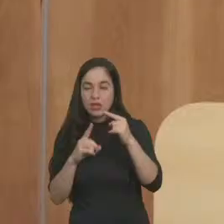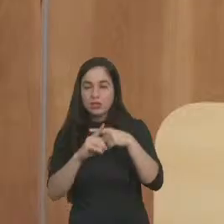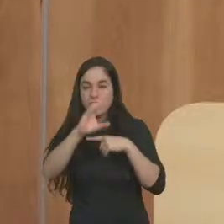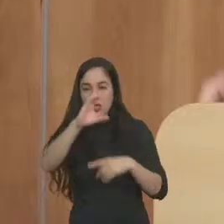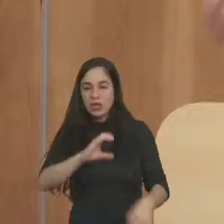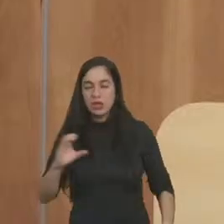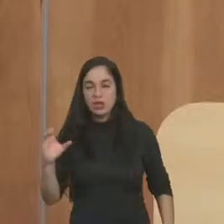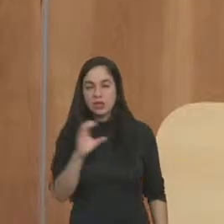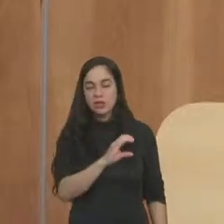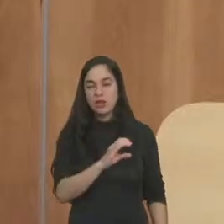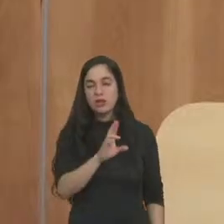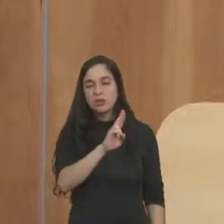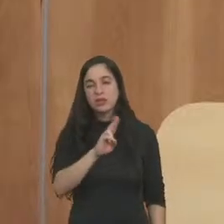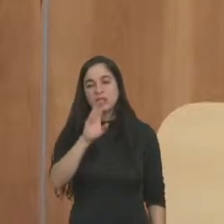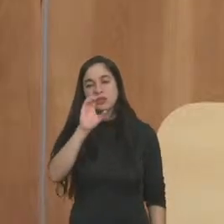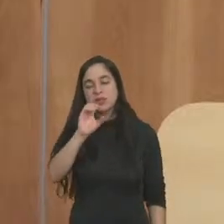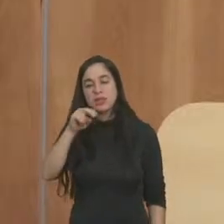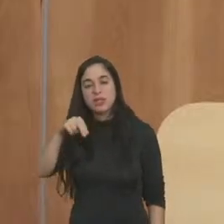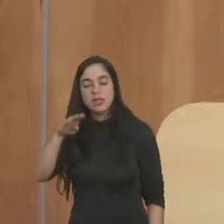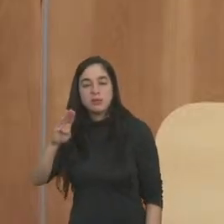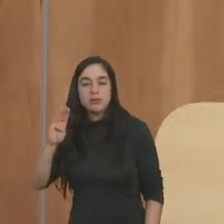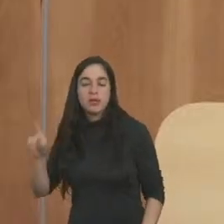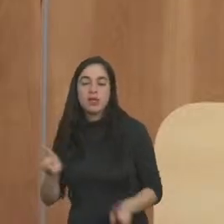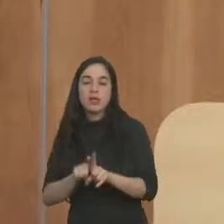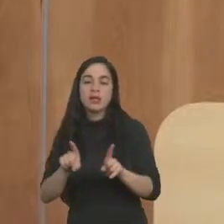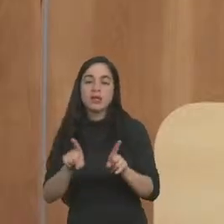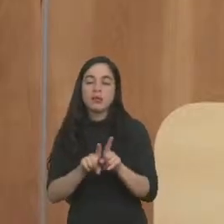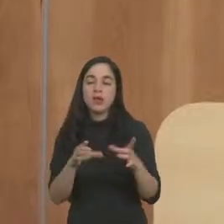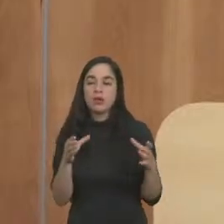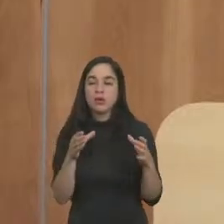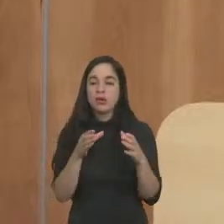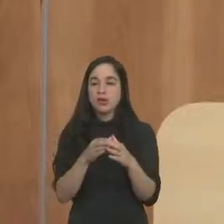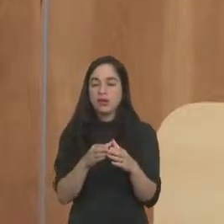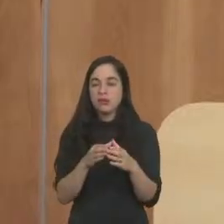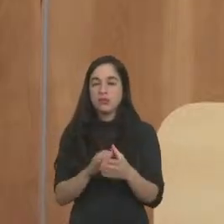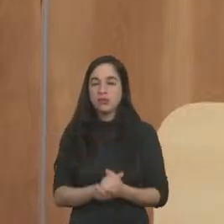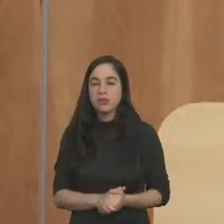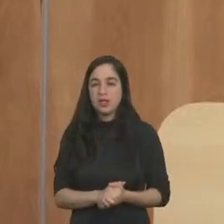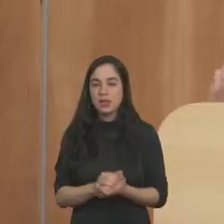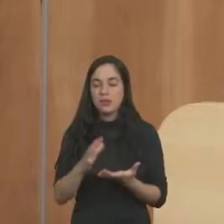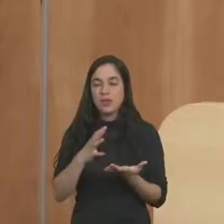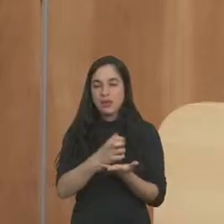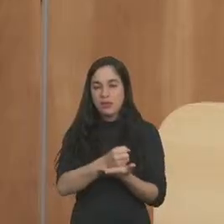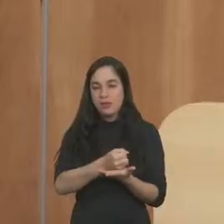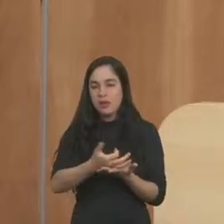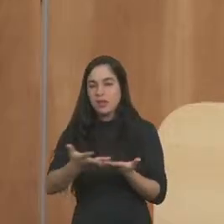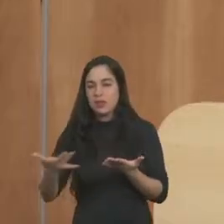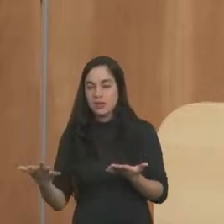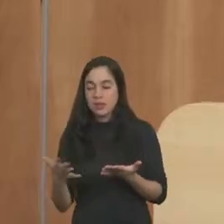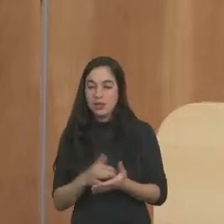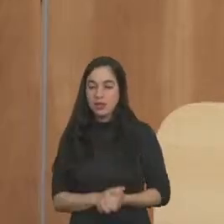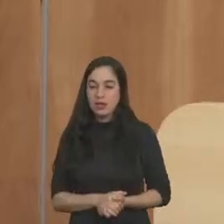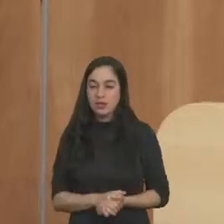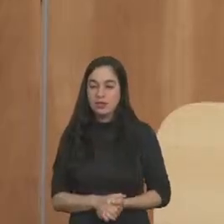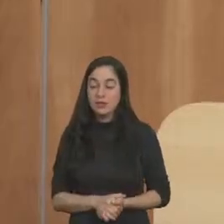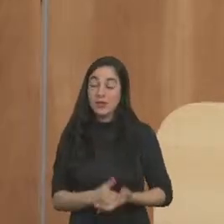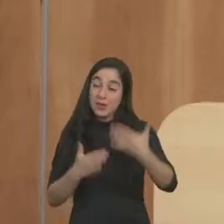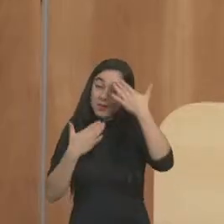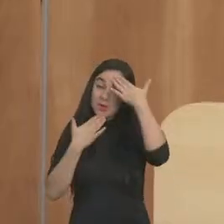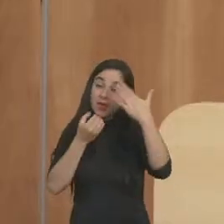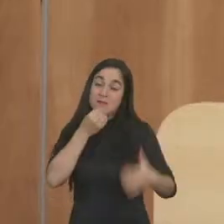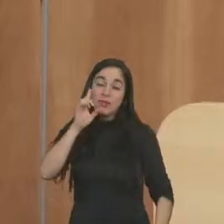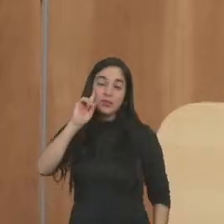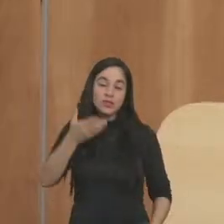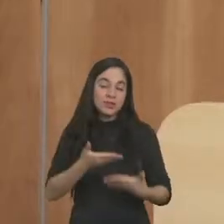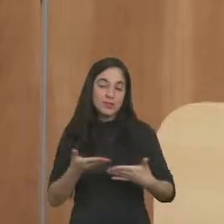da CNBB e da campanha da Fraternidade, que não é só para os muros da igreja, é para todos nós. Muito obrigado e um bom dia a